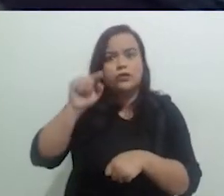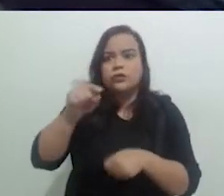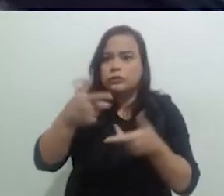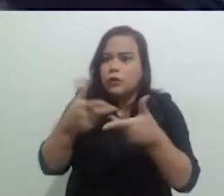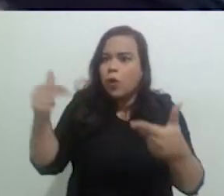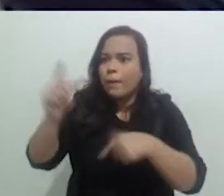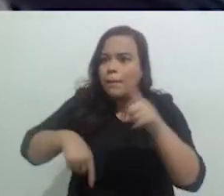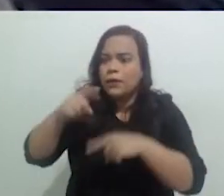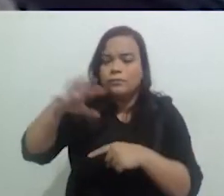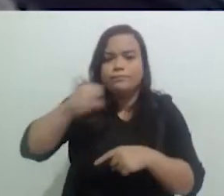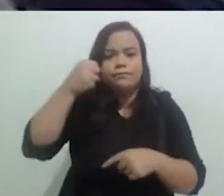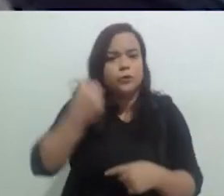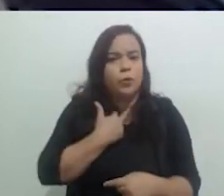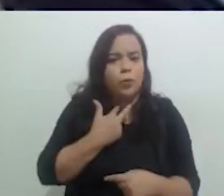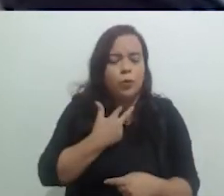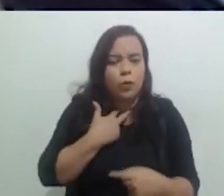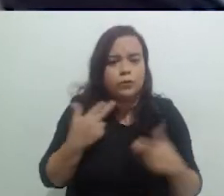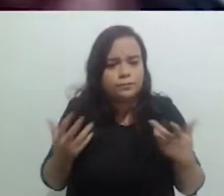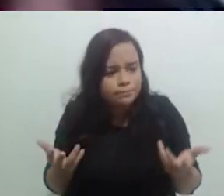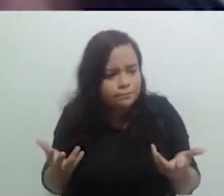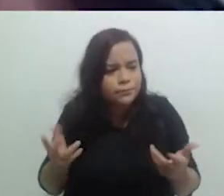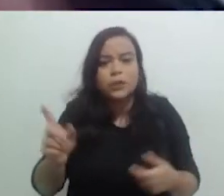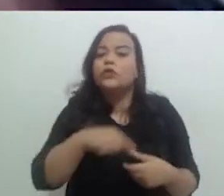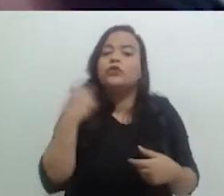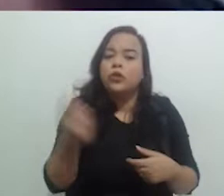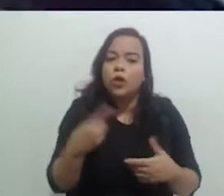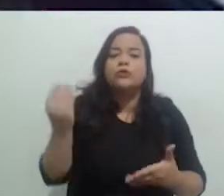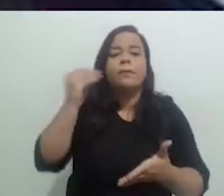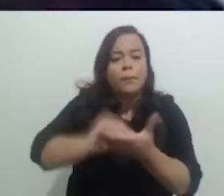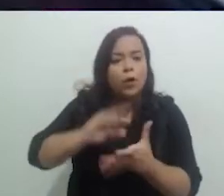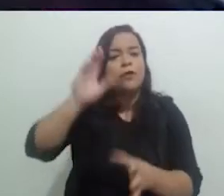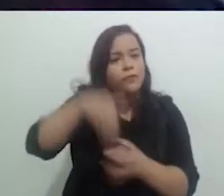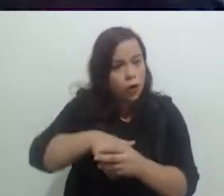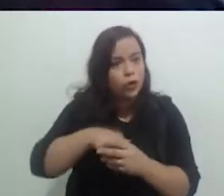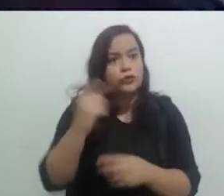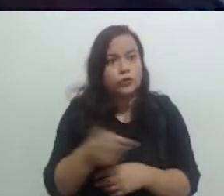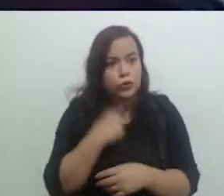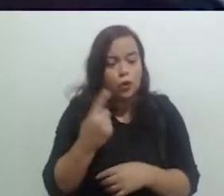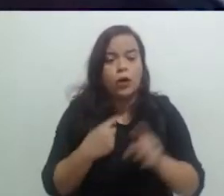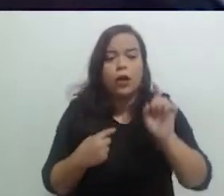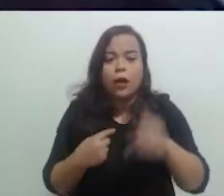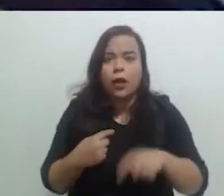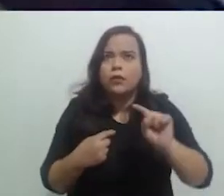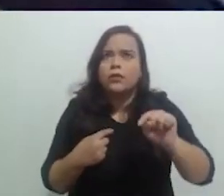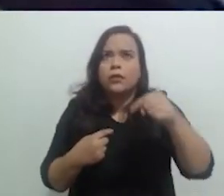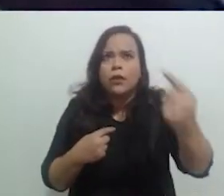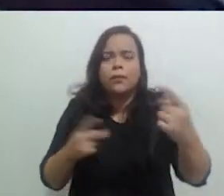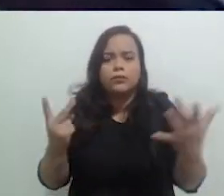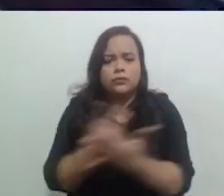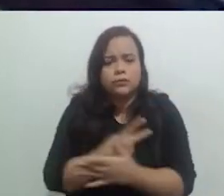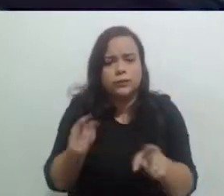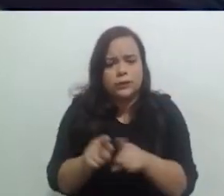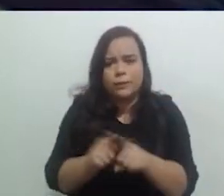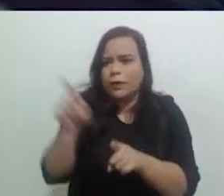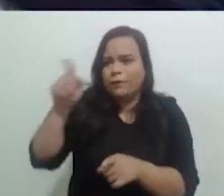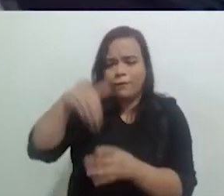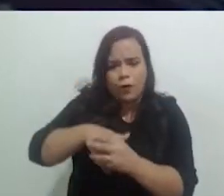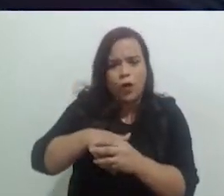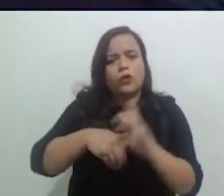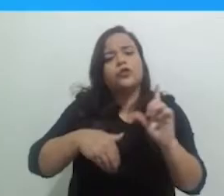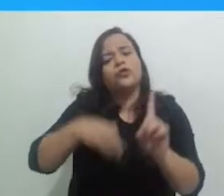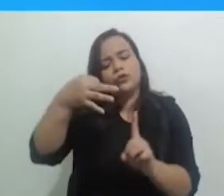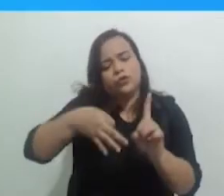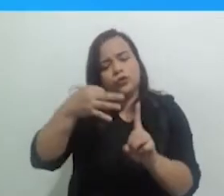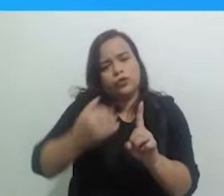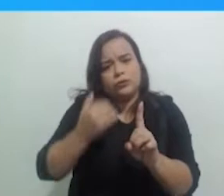nosso voto, que foi após, inclusive, o voto do desembargador Cláudio Santos. Está posto também. Senhor presidente,